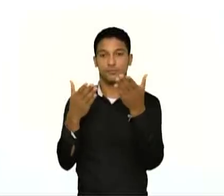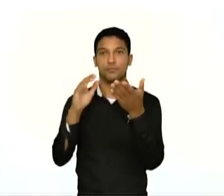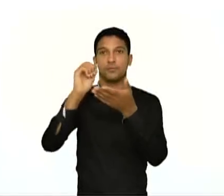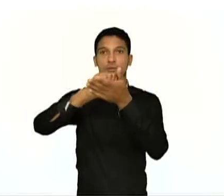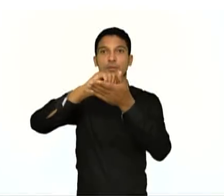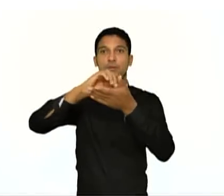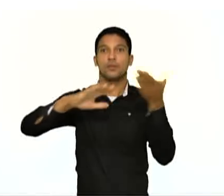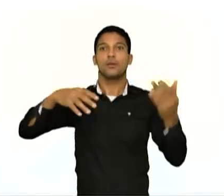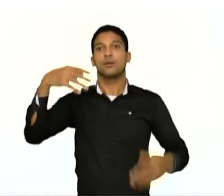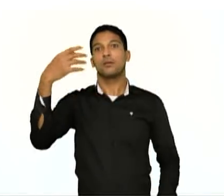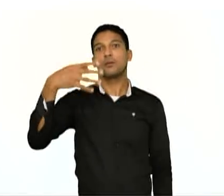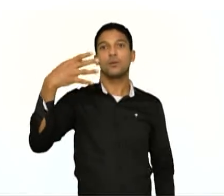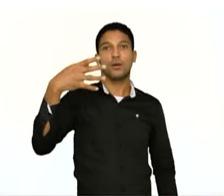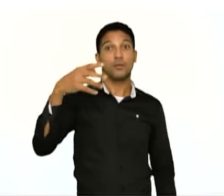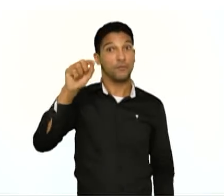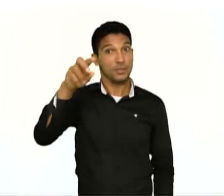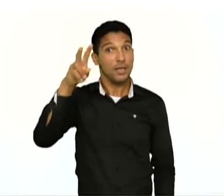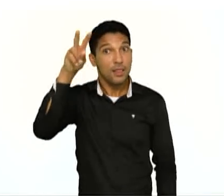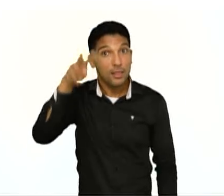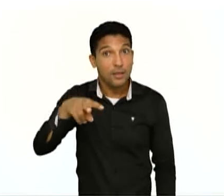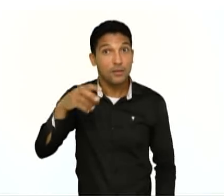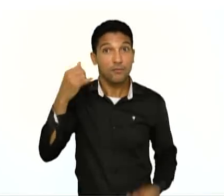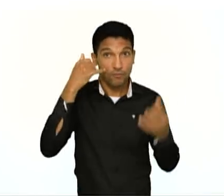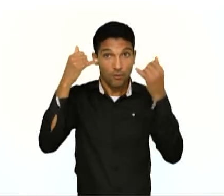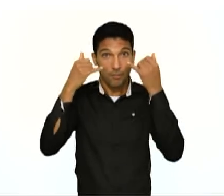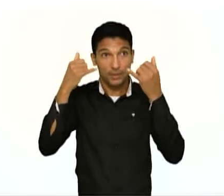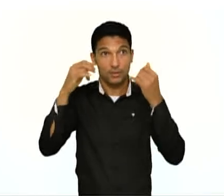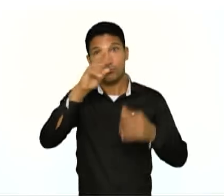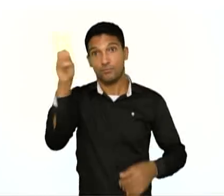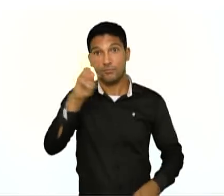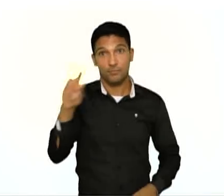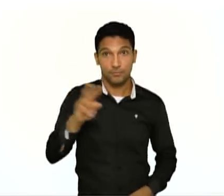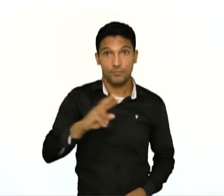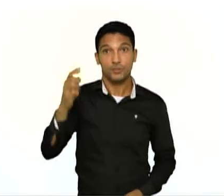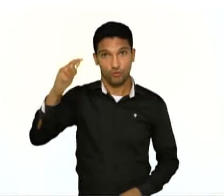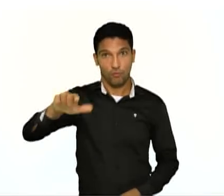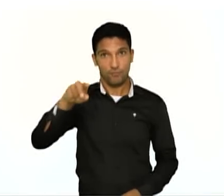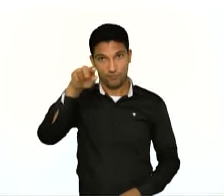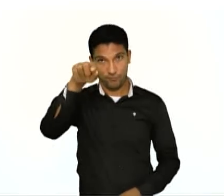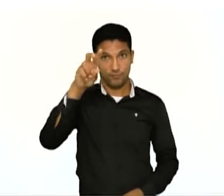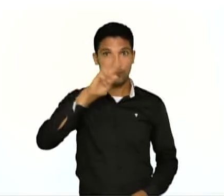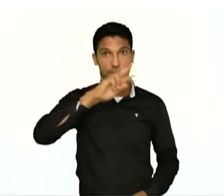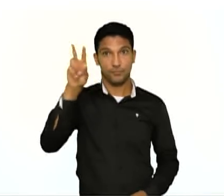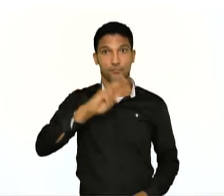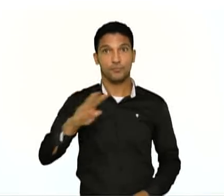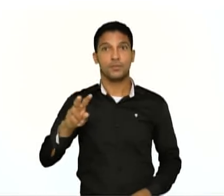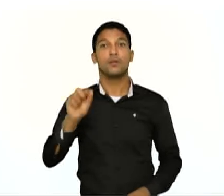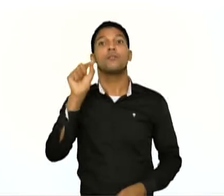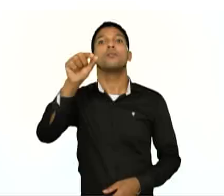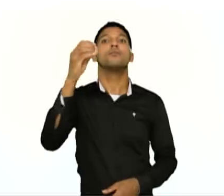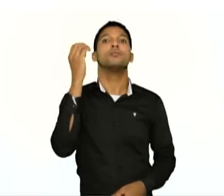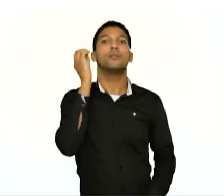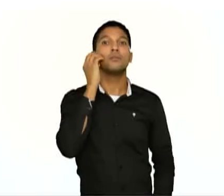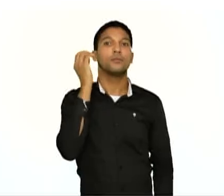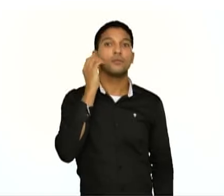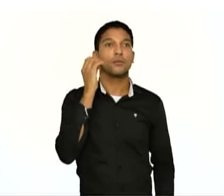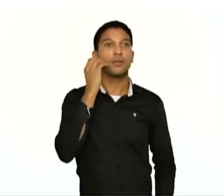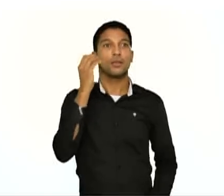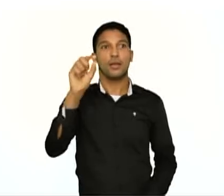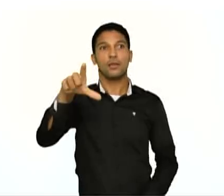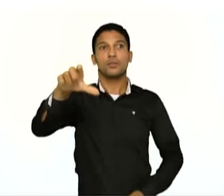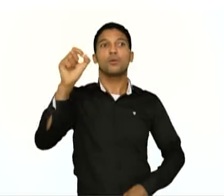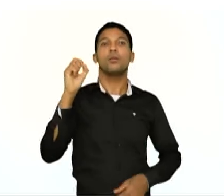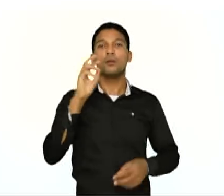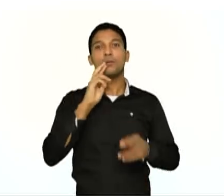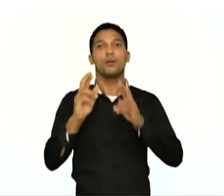para vocês relerem esta informação, que a gente já leu anteriormente, né? E aí vocês vão tentar assinalar uma